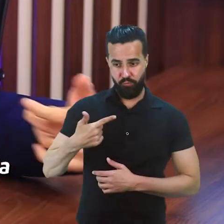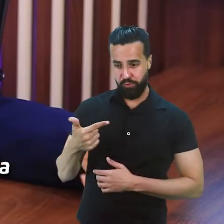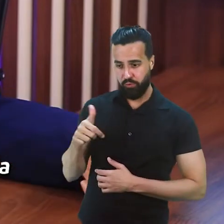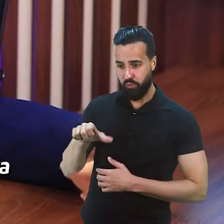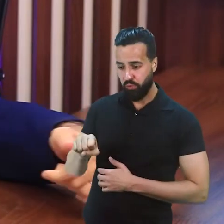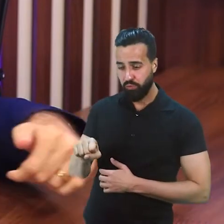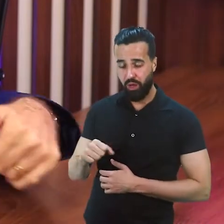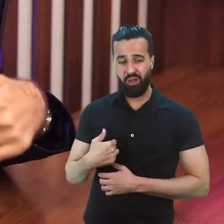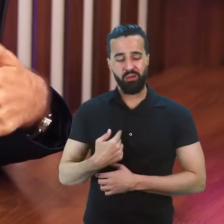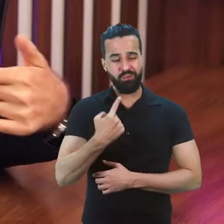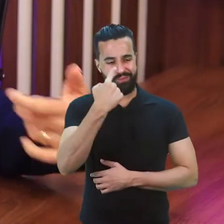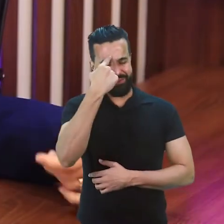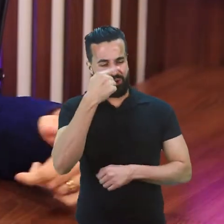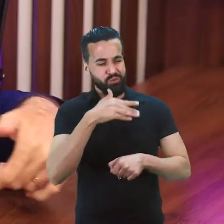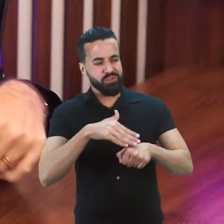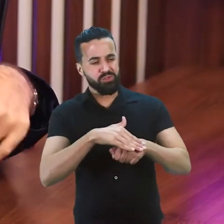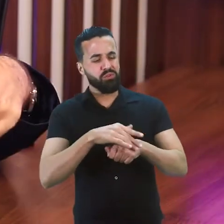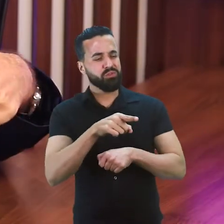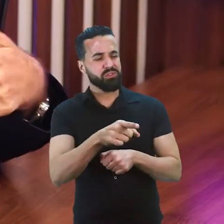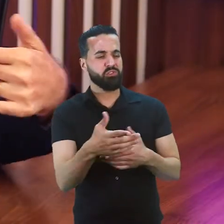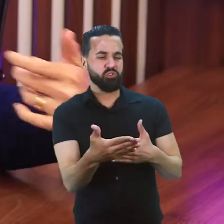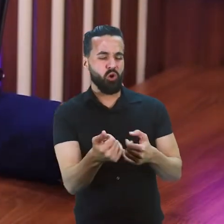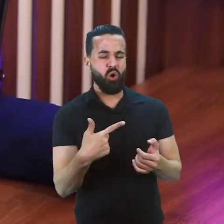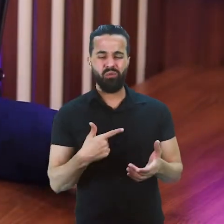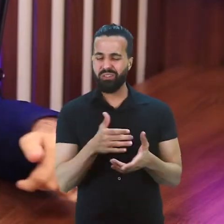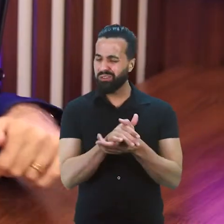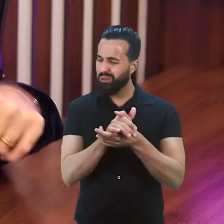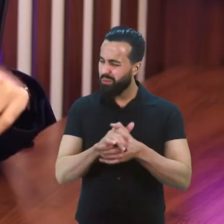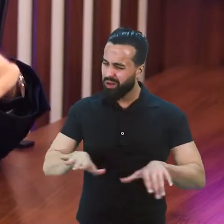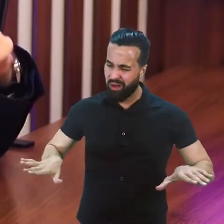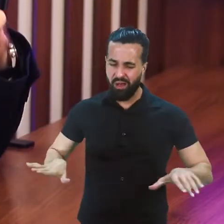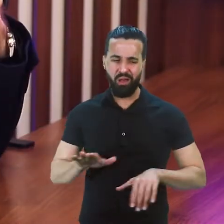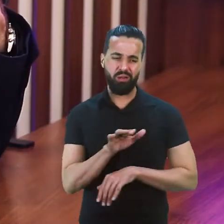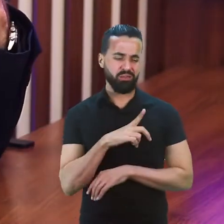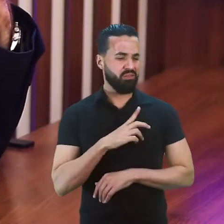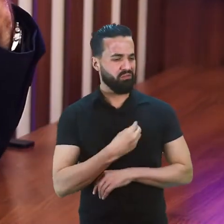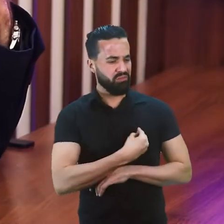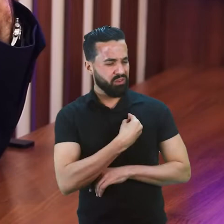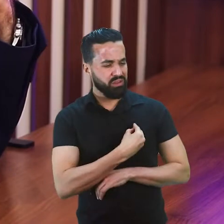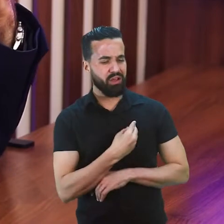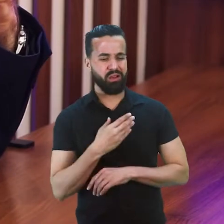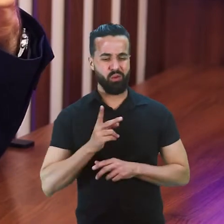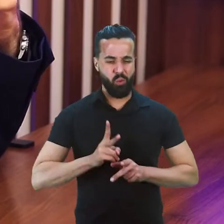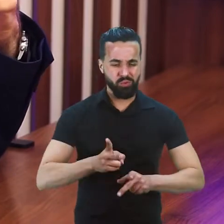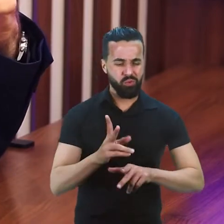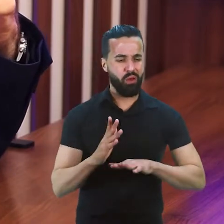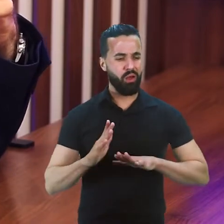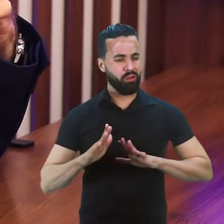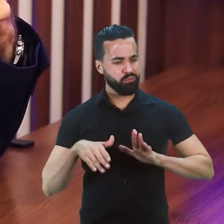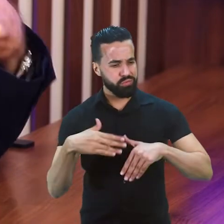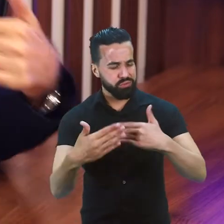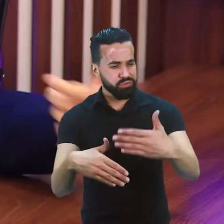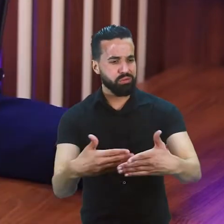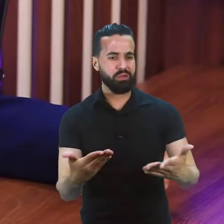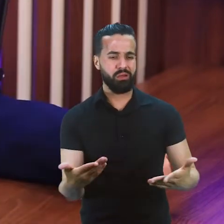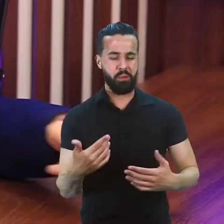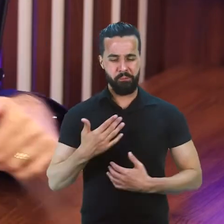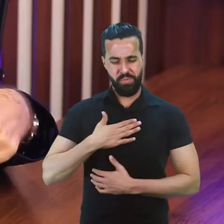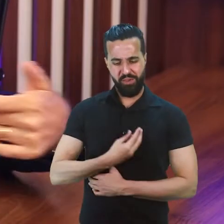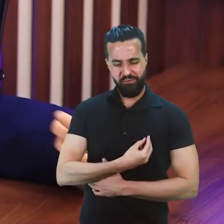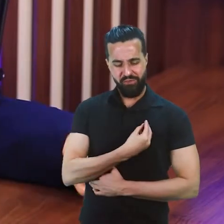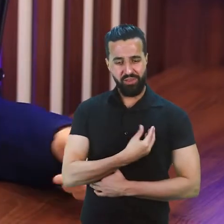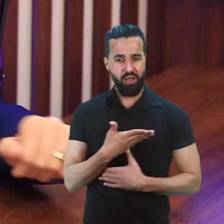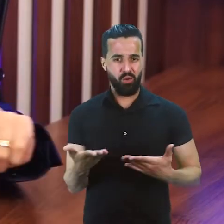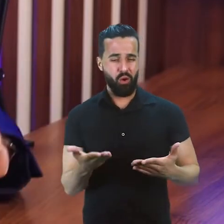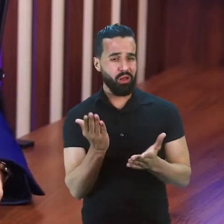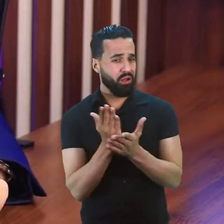vamos separar, você está muito jovem, você tem uma vida toda pela frente, né? Para mim agora acabou,